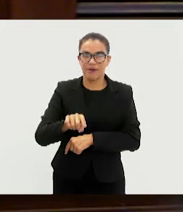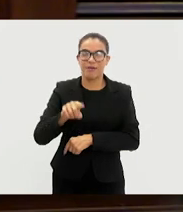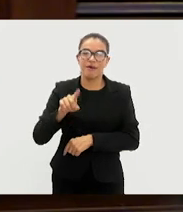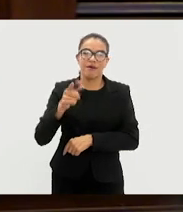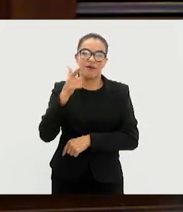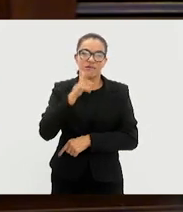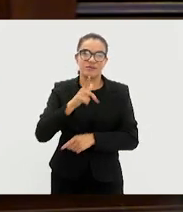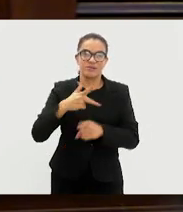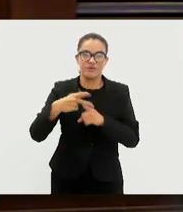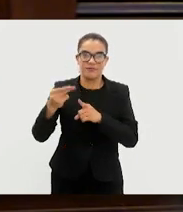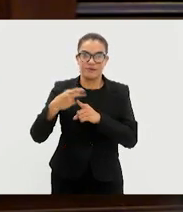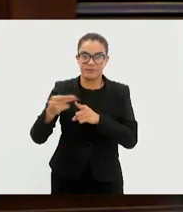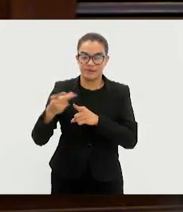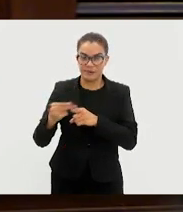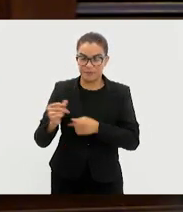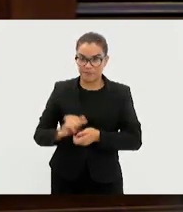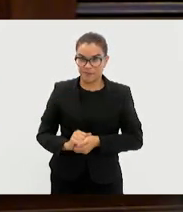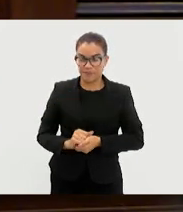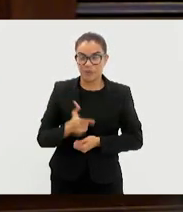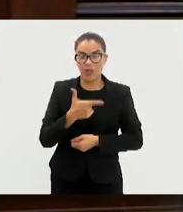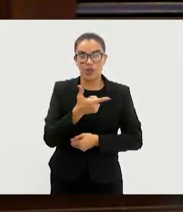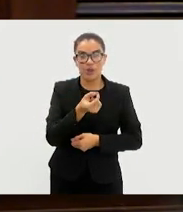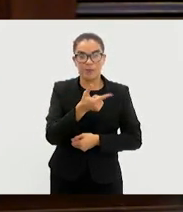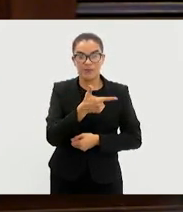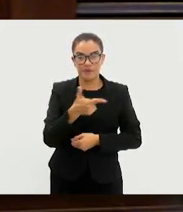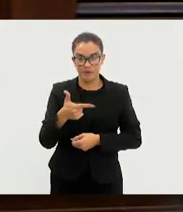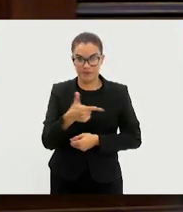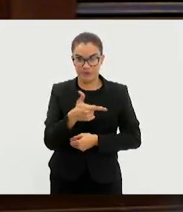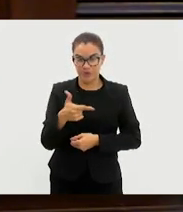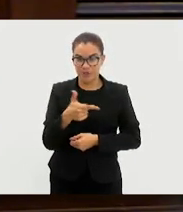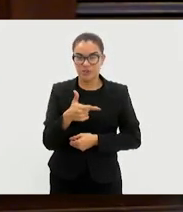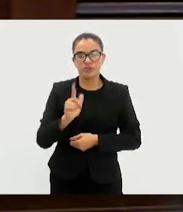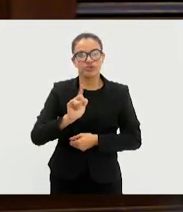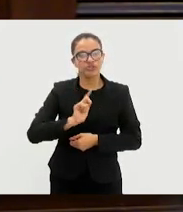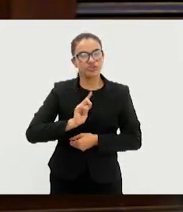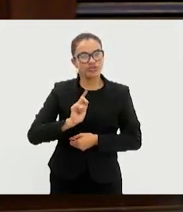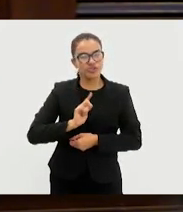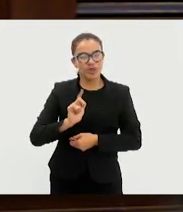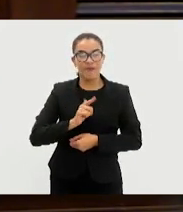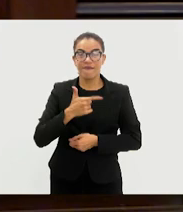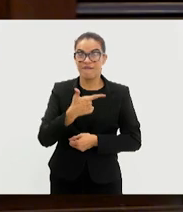eleitas. Em 2022, tivemos